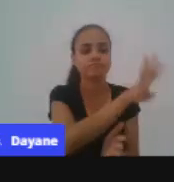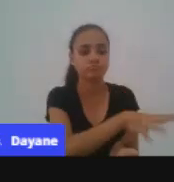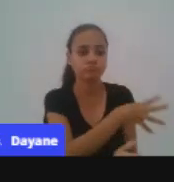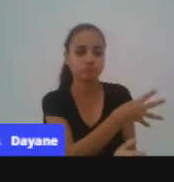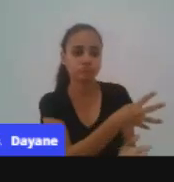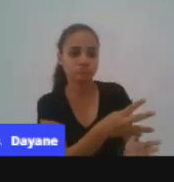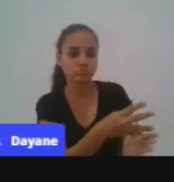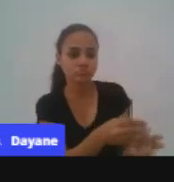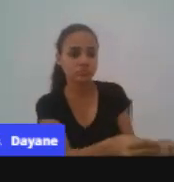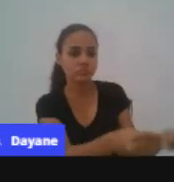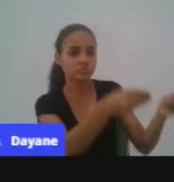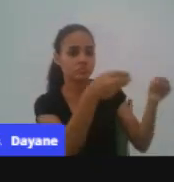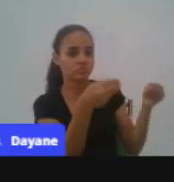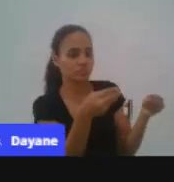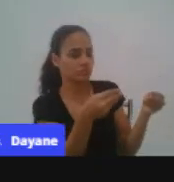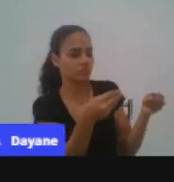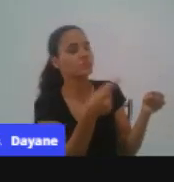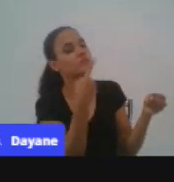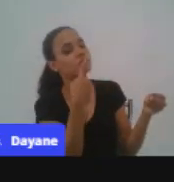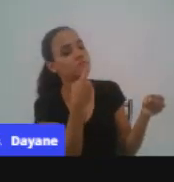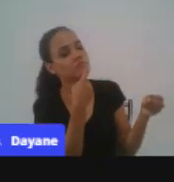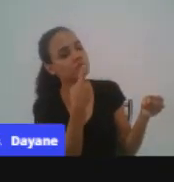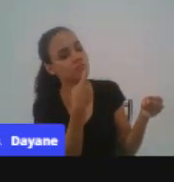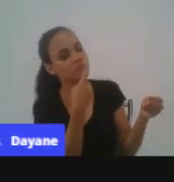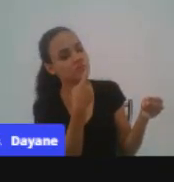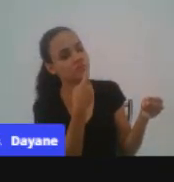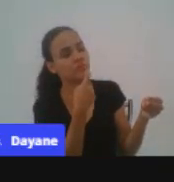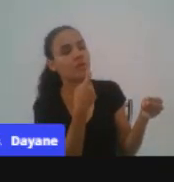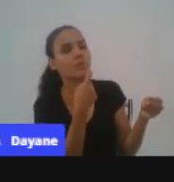e daí você vai ter, então,